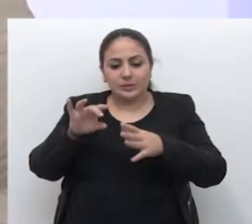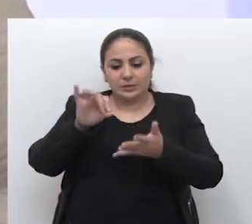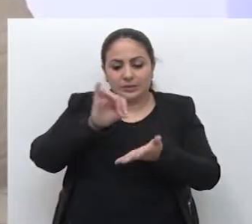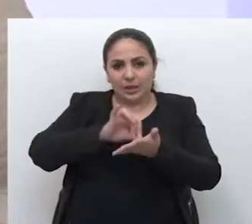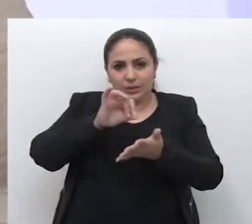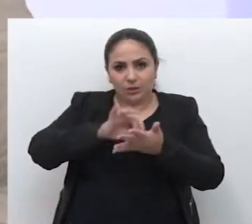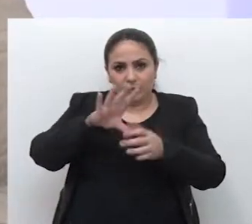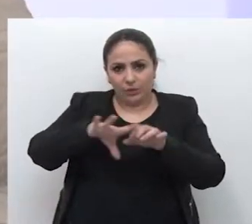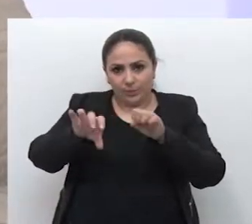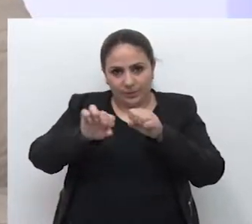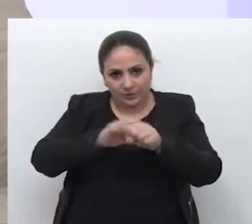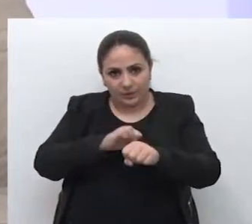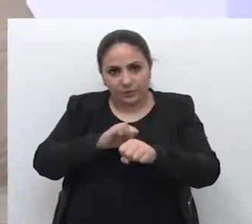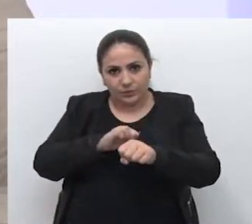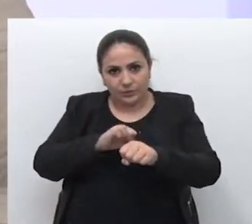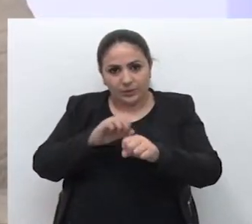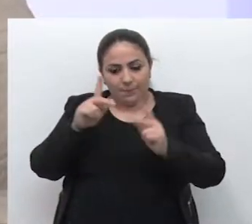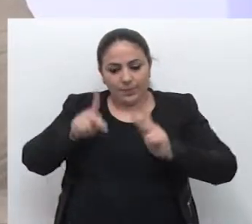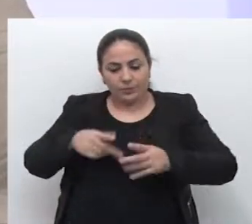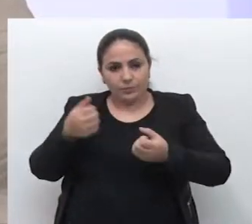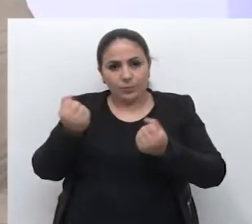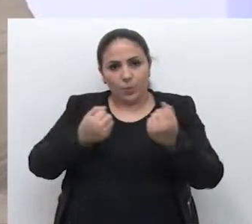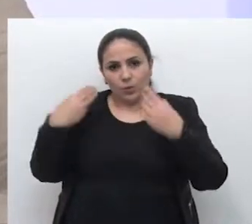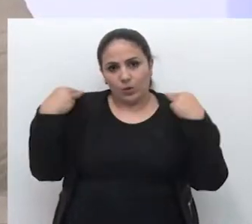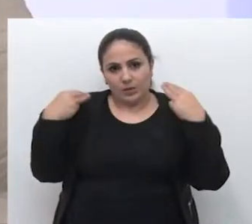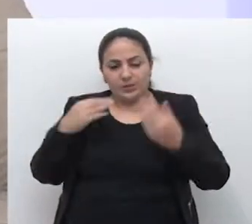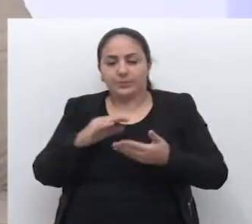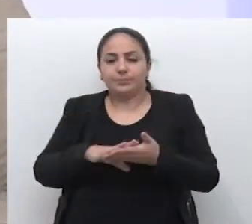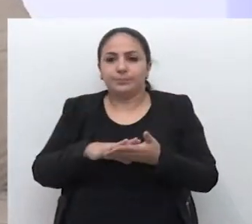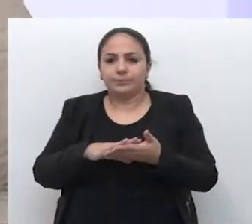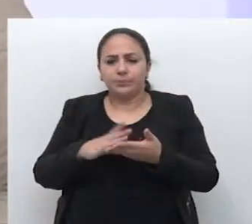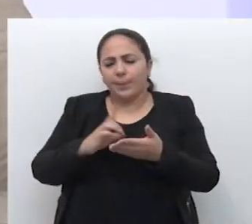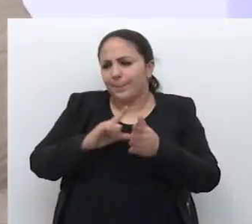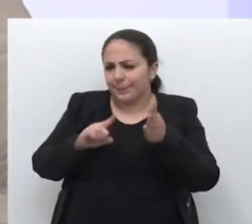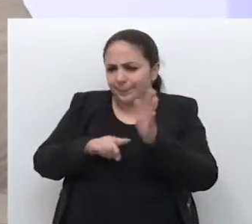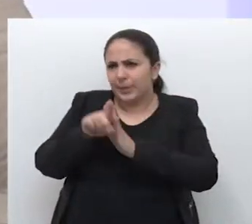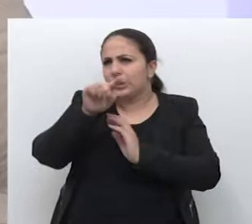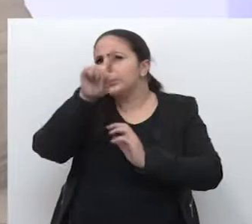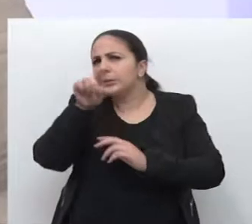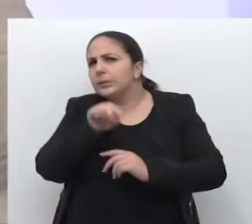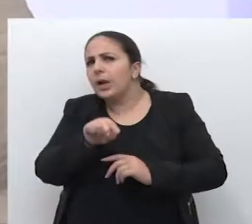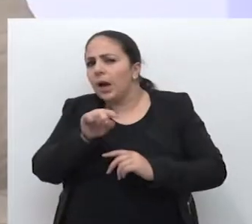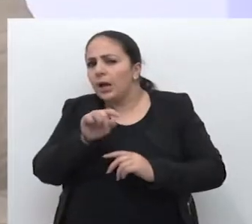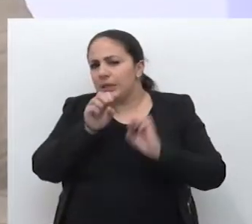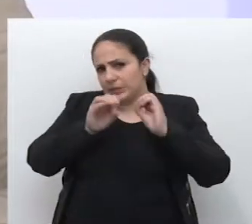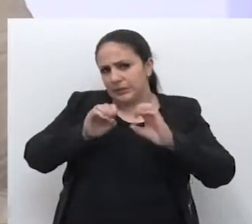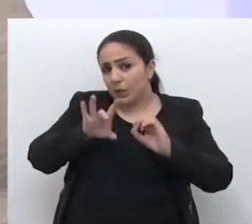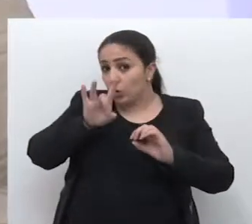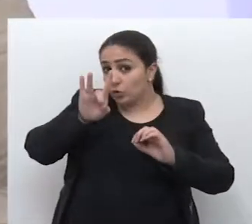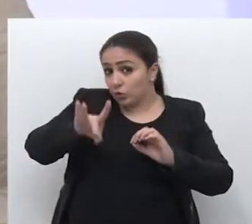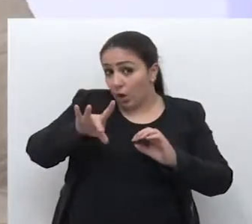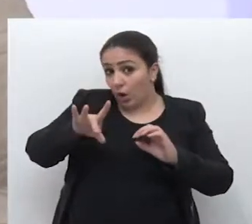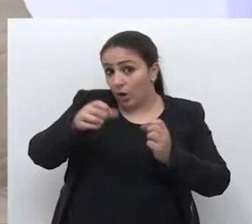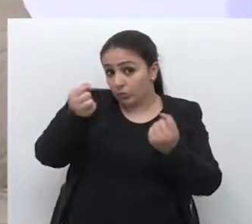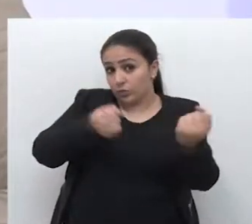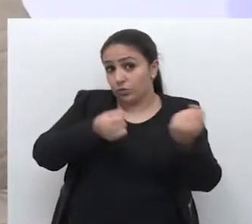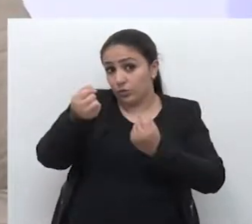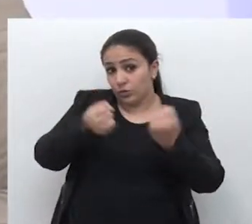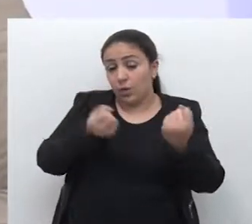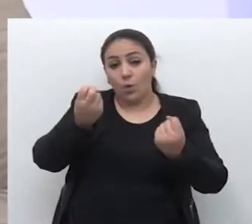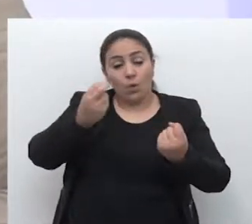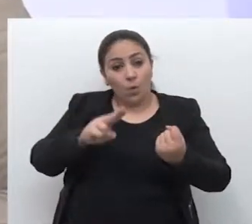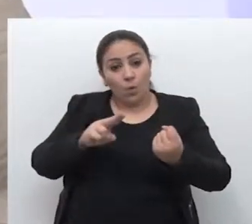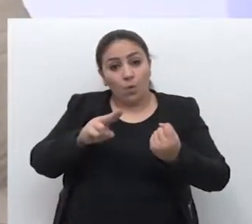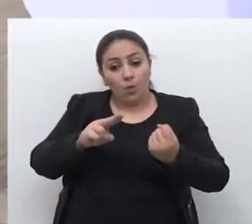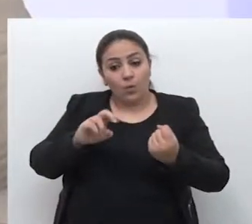de Formação de Condutores, né? Há um questionamento muito grande. Estão ensinando apenas a